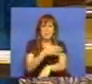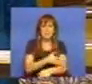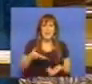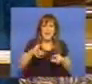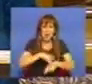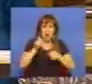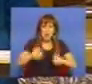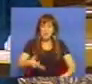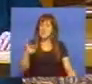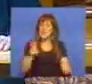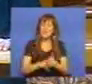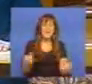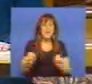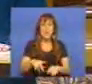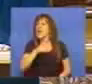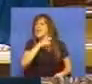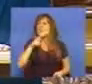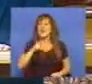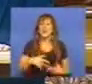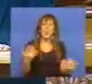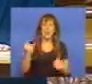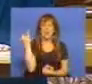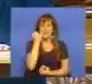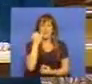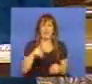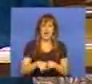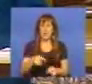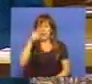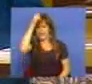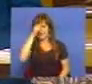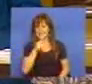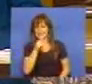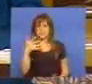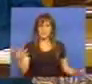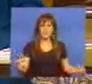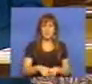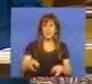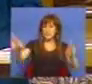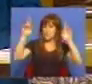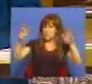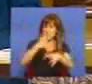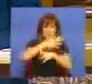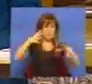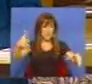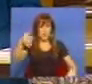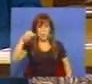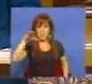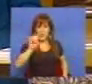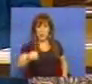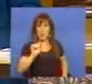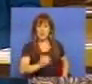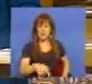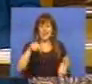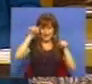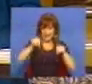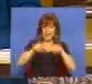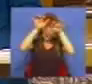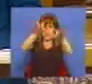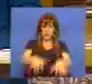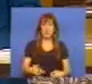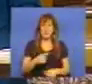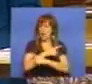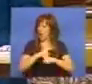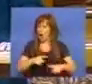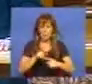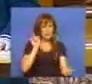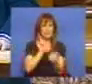com verdade e sem mais promessas fantasiosas e cor-de-rosa. Esperamos que a maioria socialista neste Parlamento não